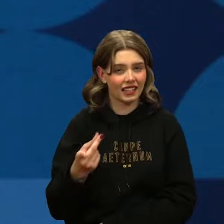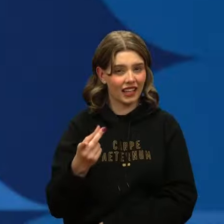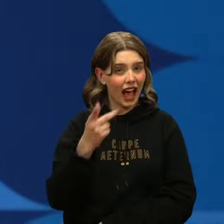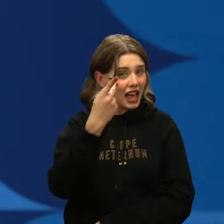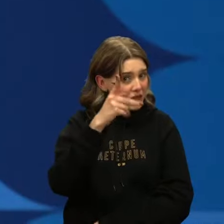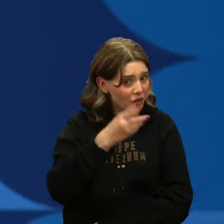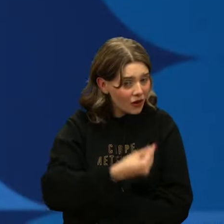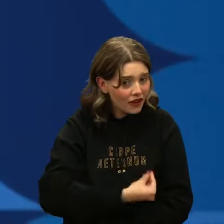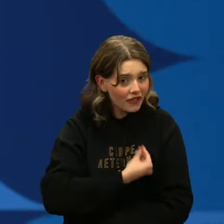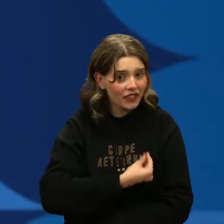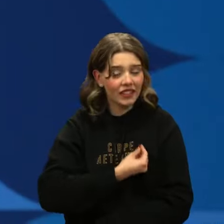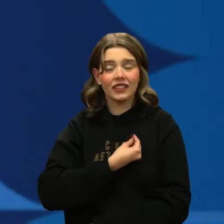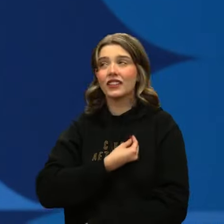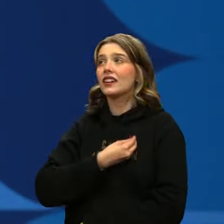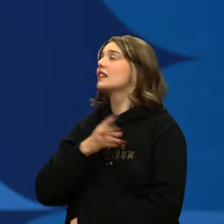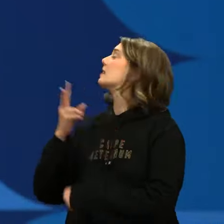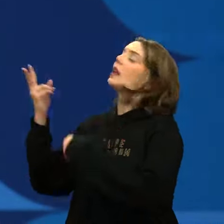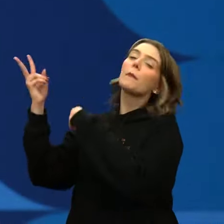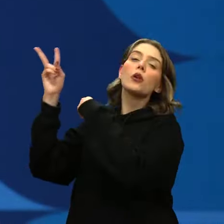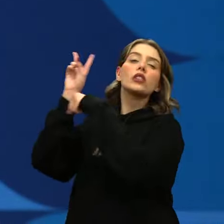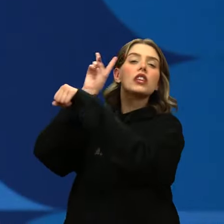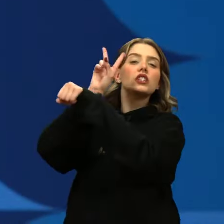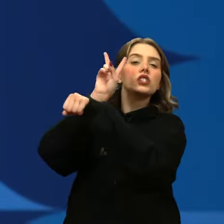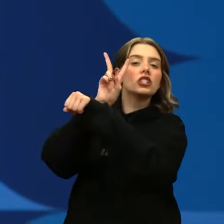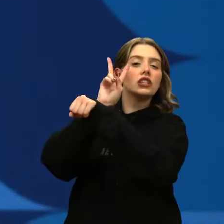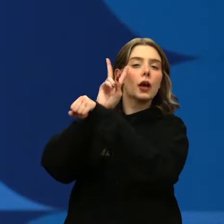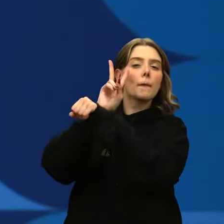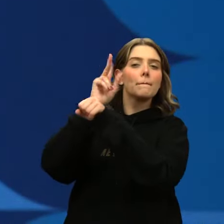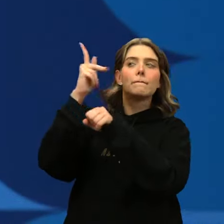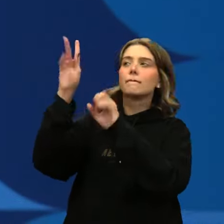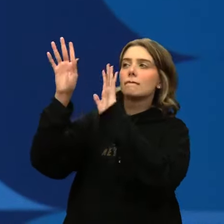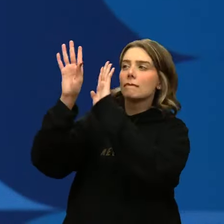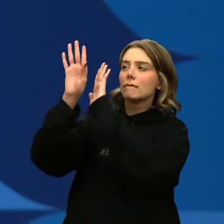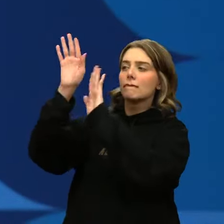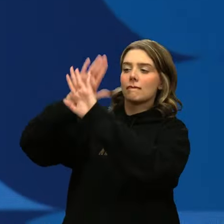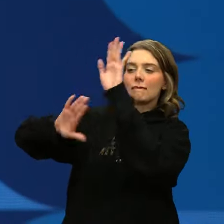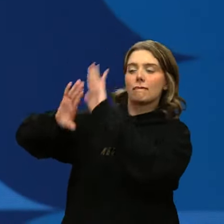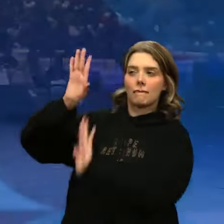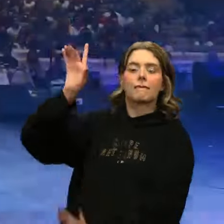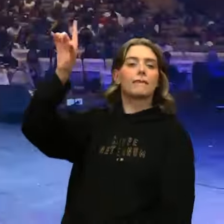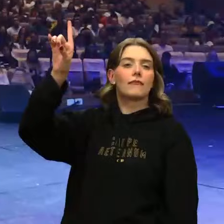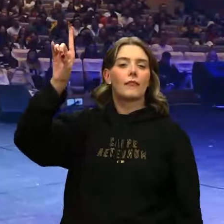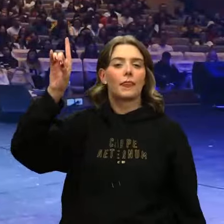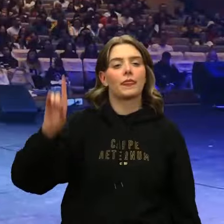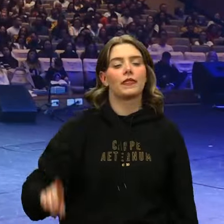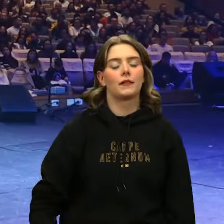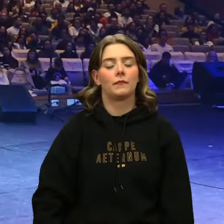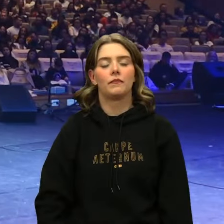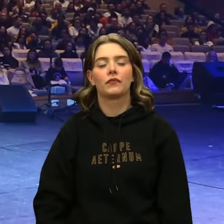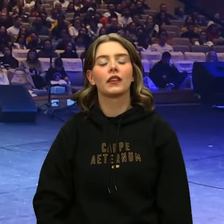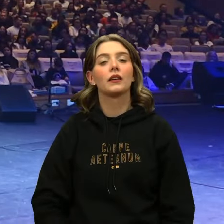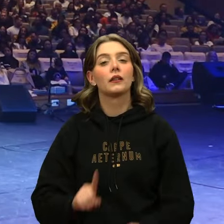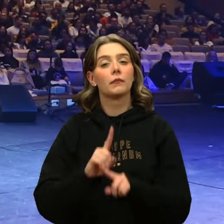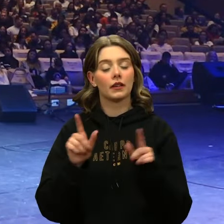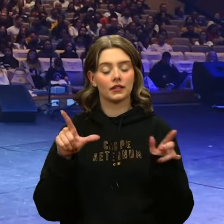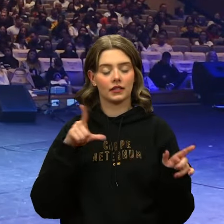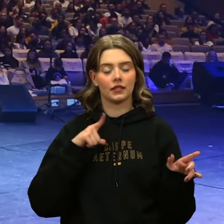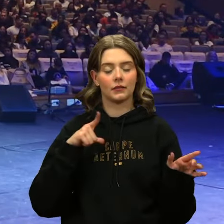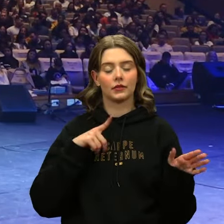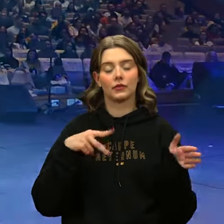guardada nos braços do Senhor Jesus. Mas esse texto também traz um segundo ensinamento. Nós podemos